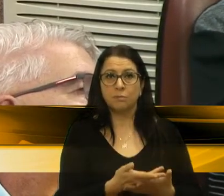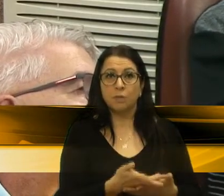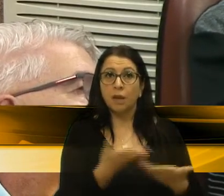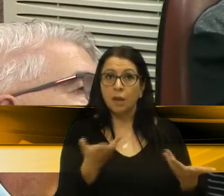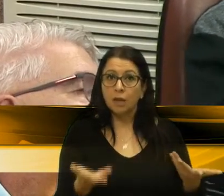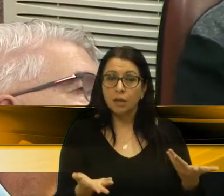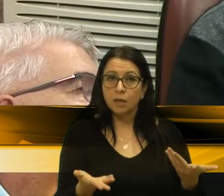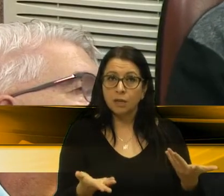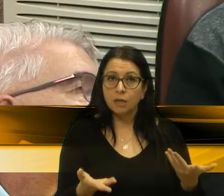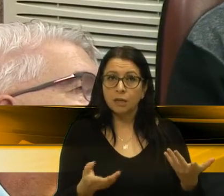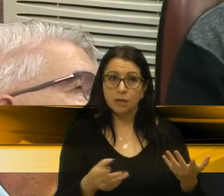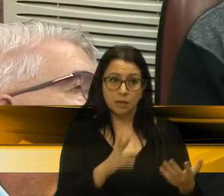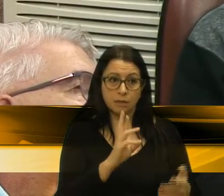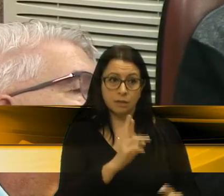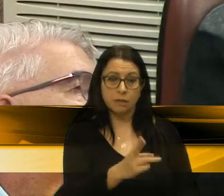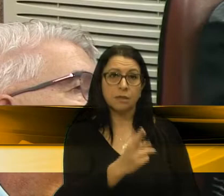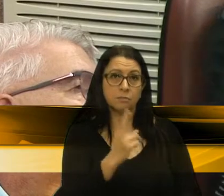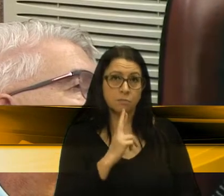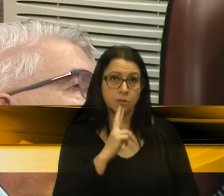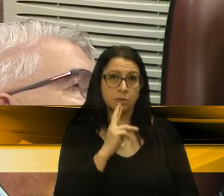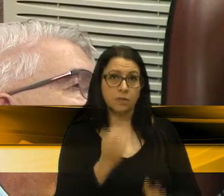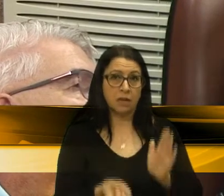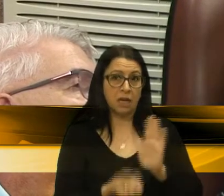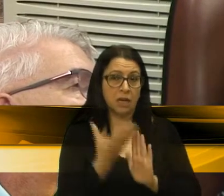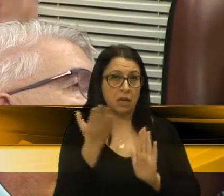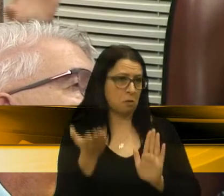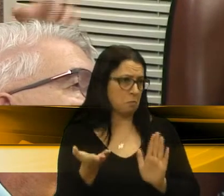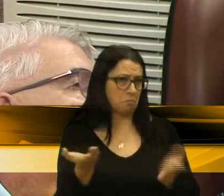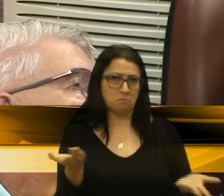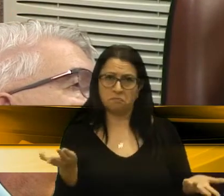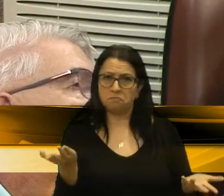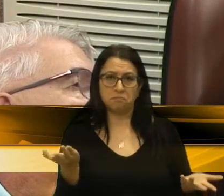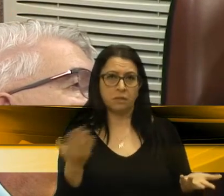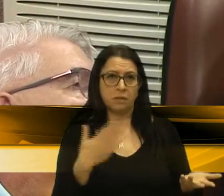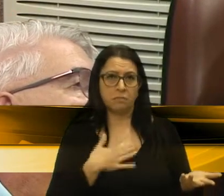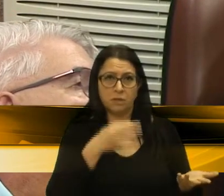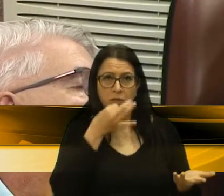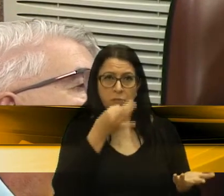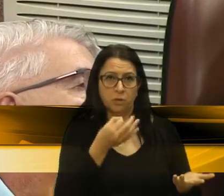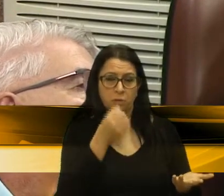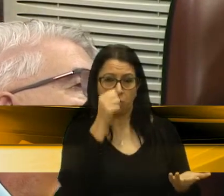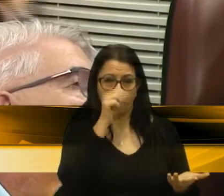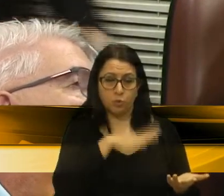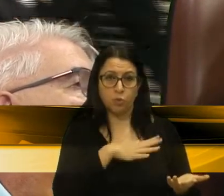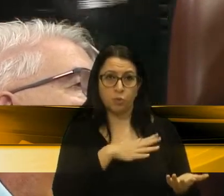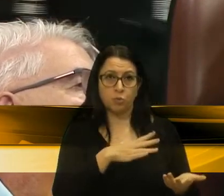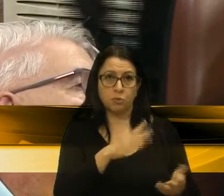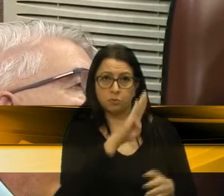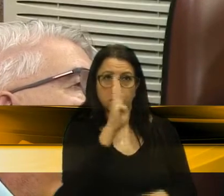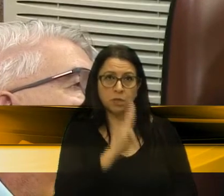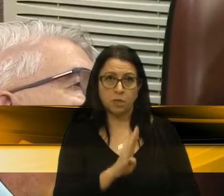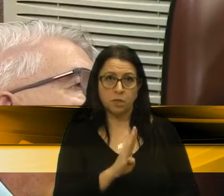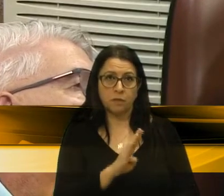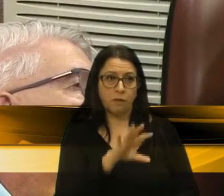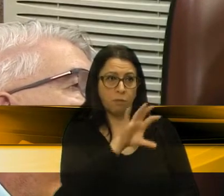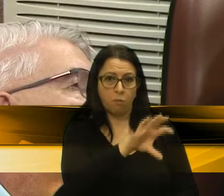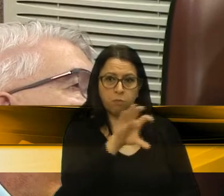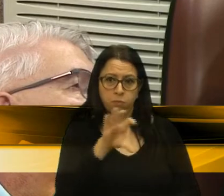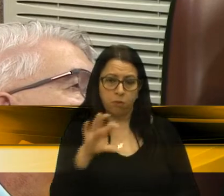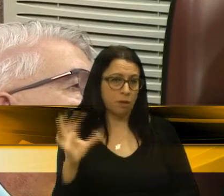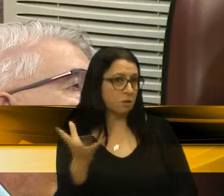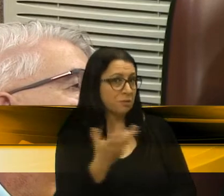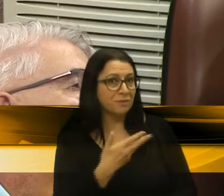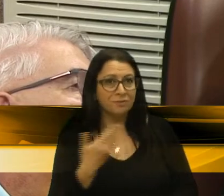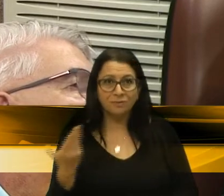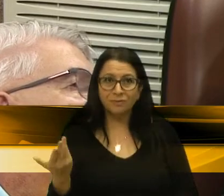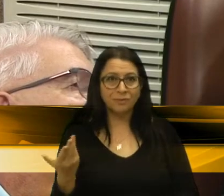essa jurisprudência que está sendo criada agora, uma coisa, na minha visão, absurda no Brasil, vai impactar